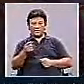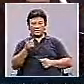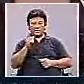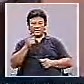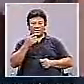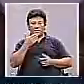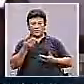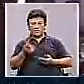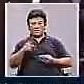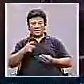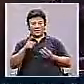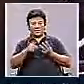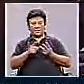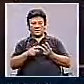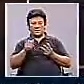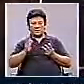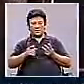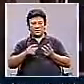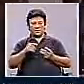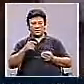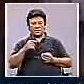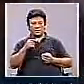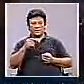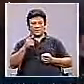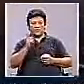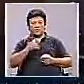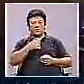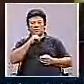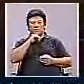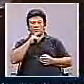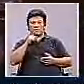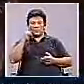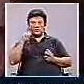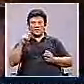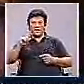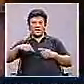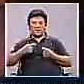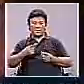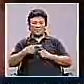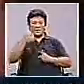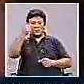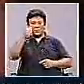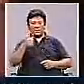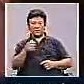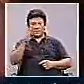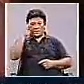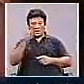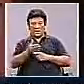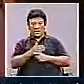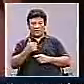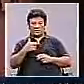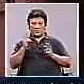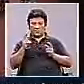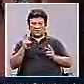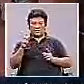vai já na terceira edição. que é que podemos esperar aqui amanhã e domingo? Bom, antes de mais espero que